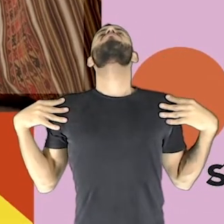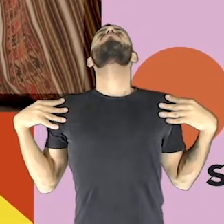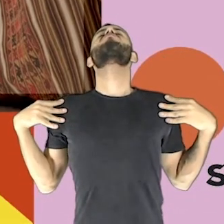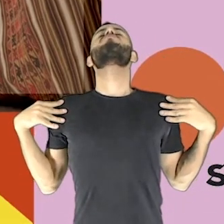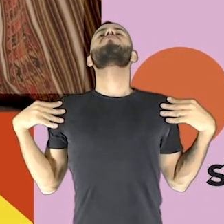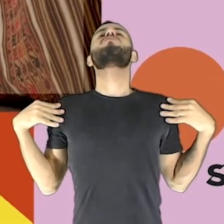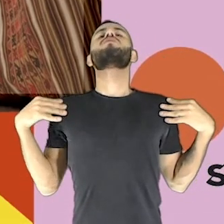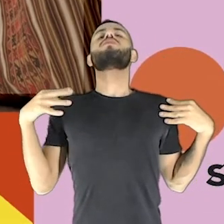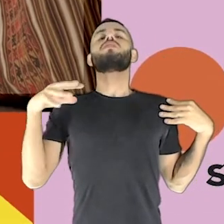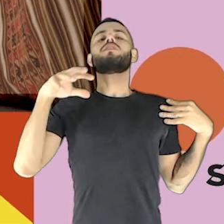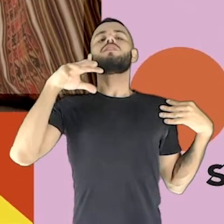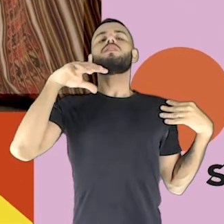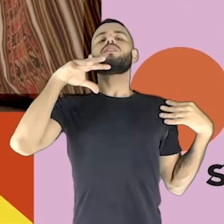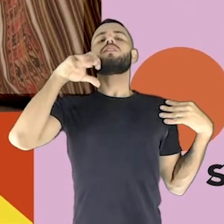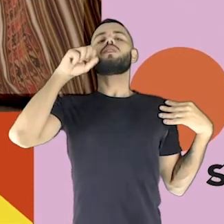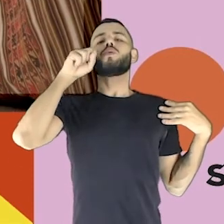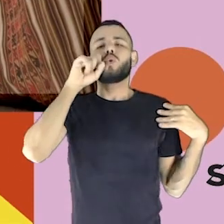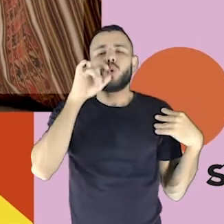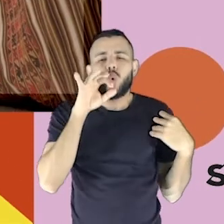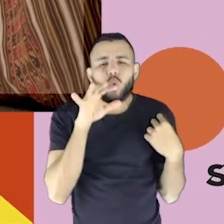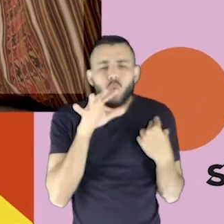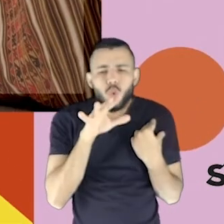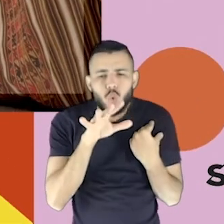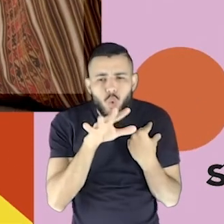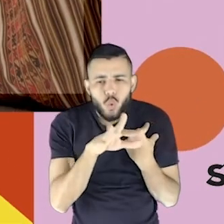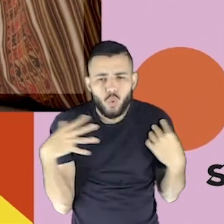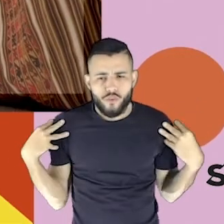Vai despertando e percebendo o corpo.